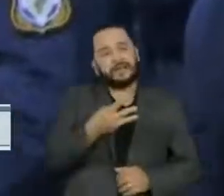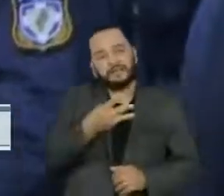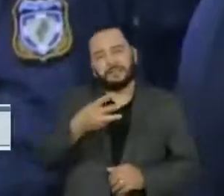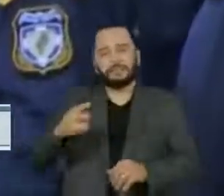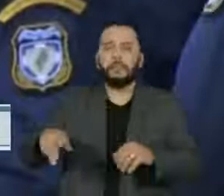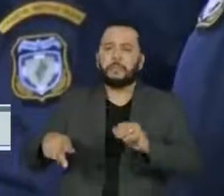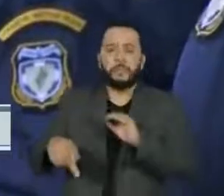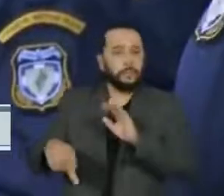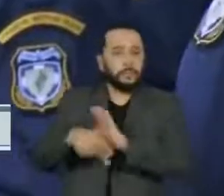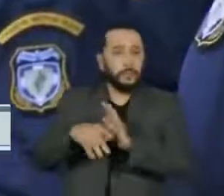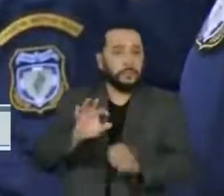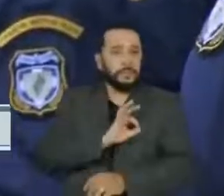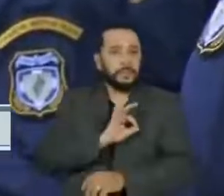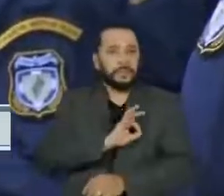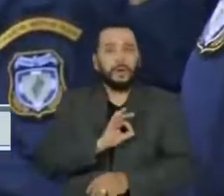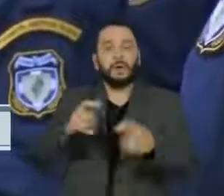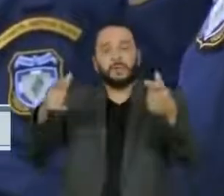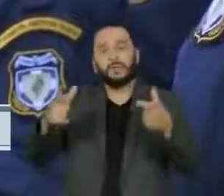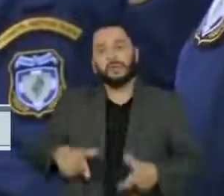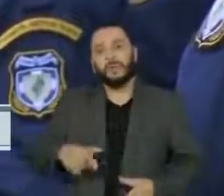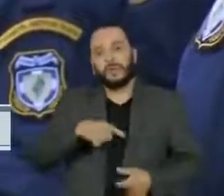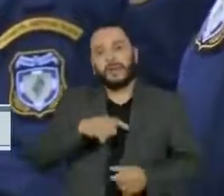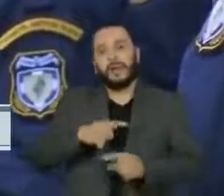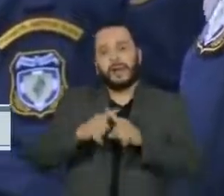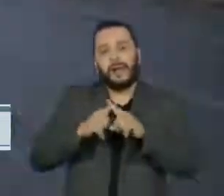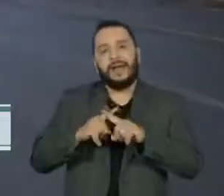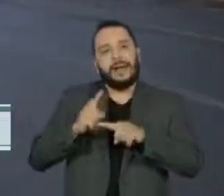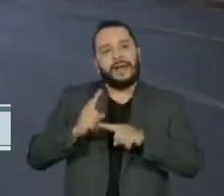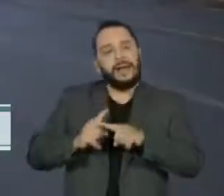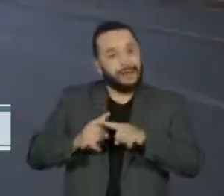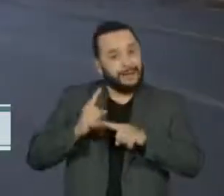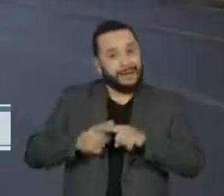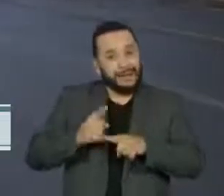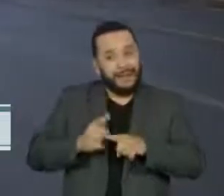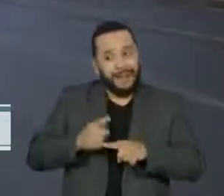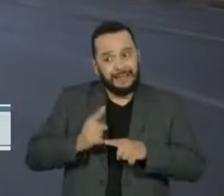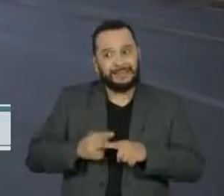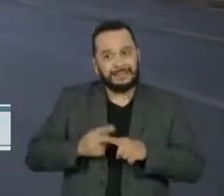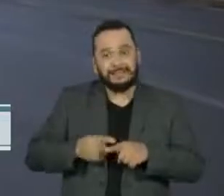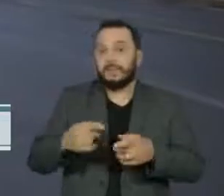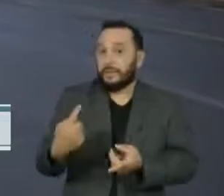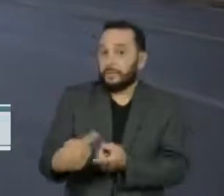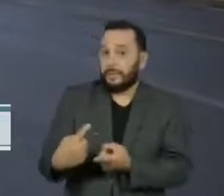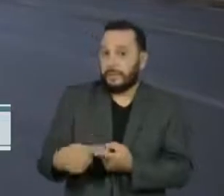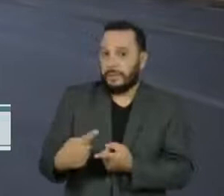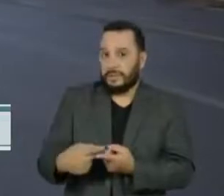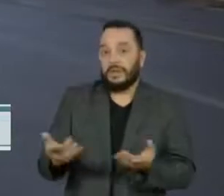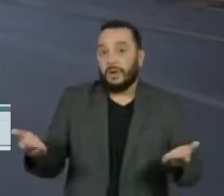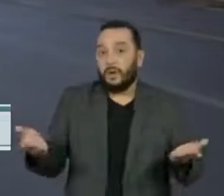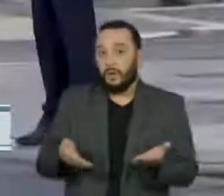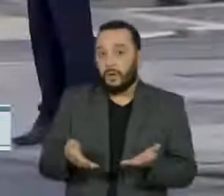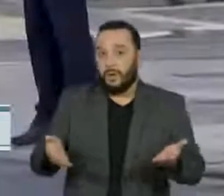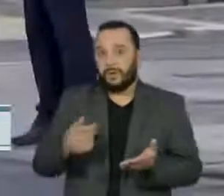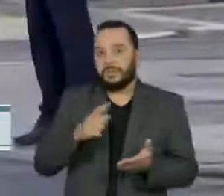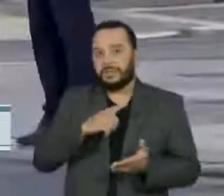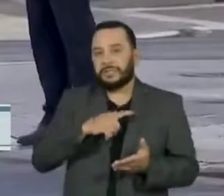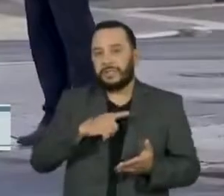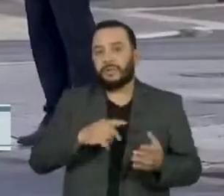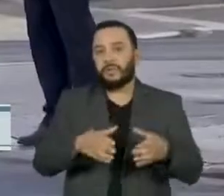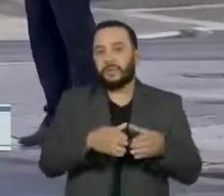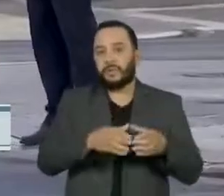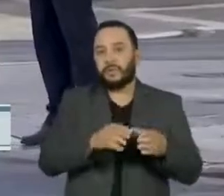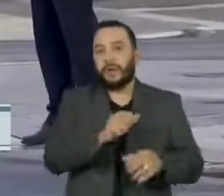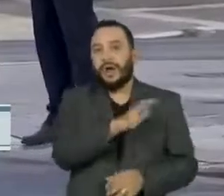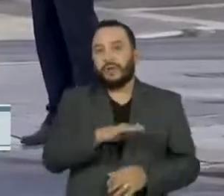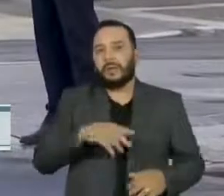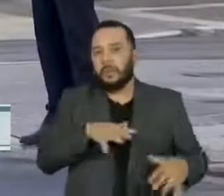a Atenas hoje para evitar reuniões geralmente realizadas para marcar o aniversário de um levante estudantil